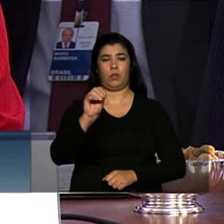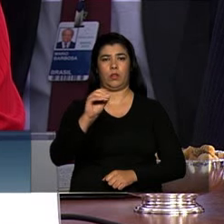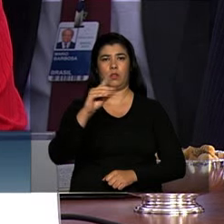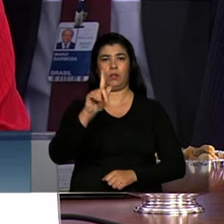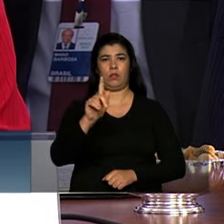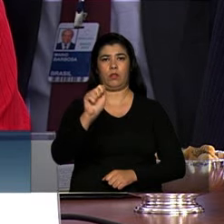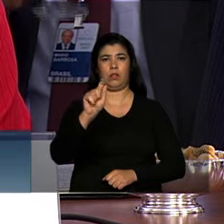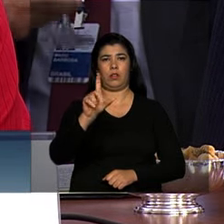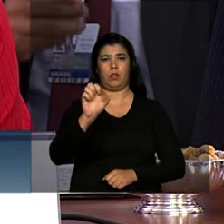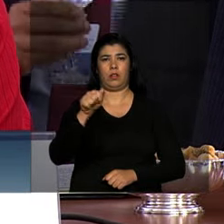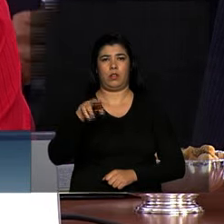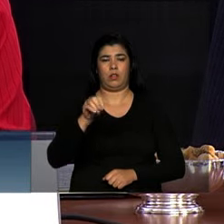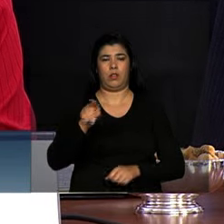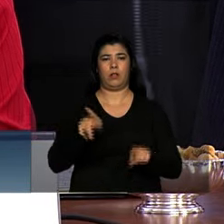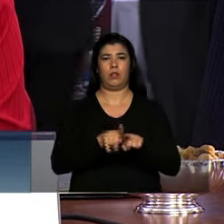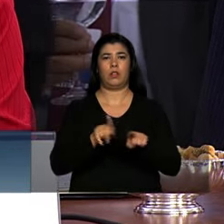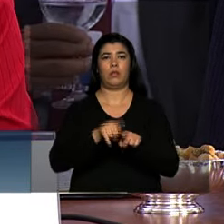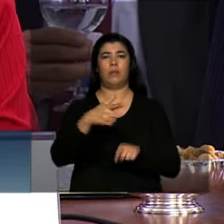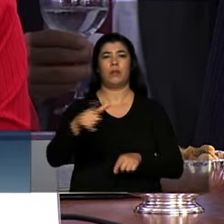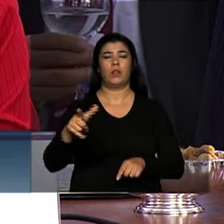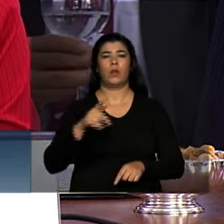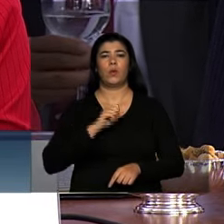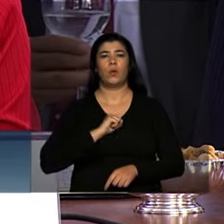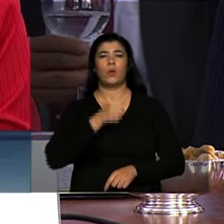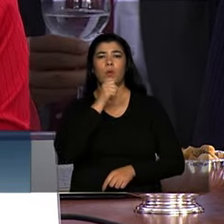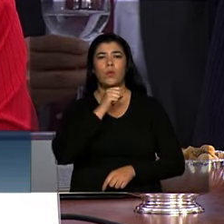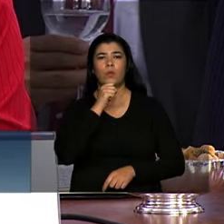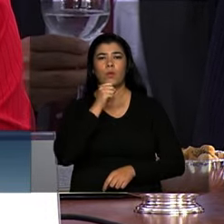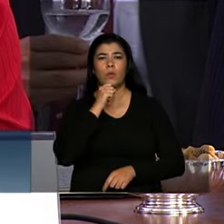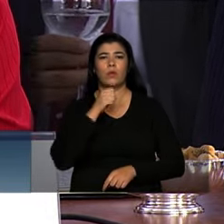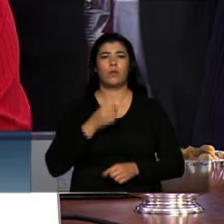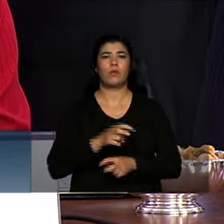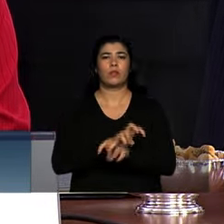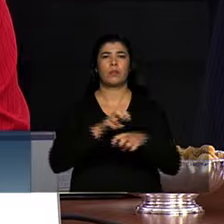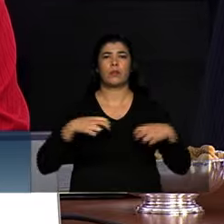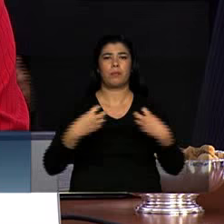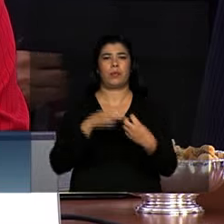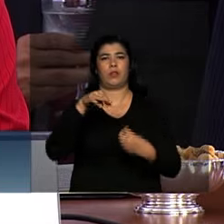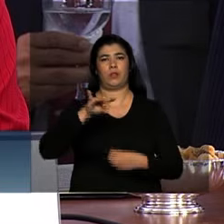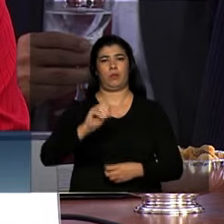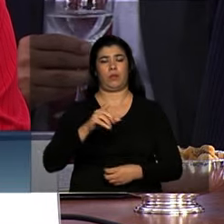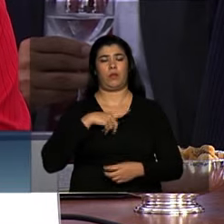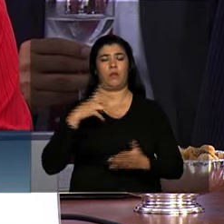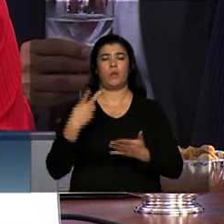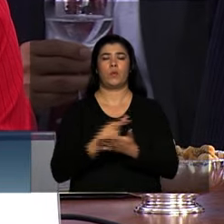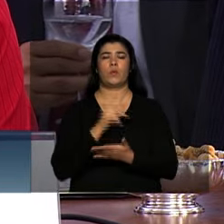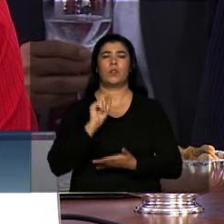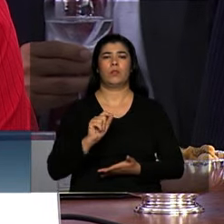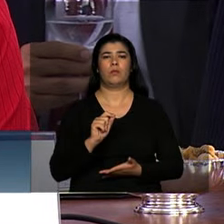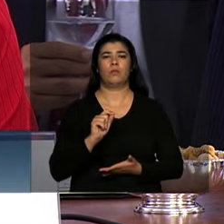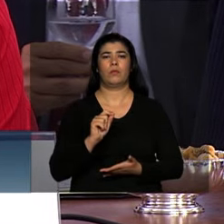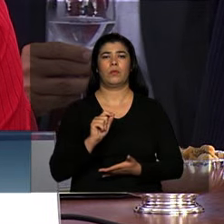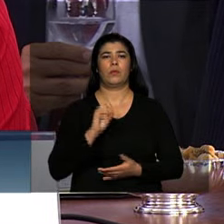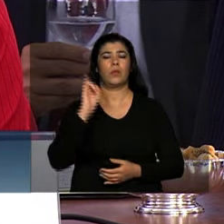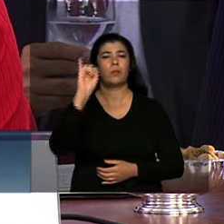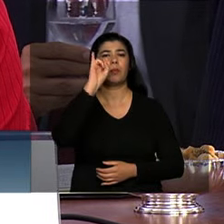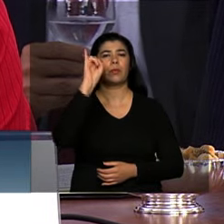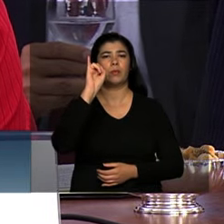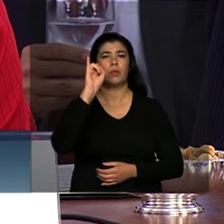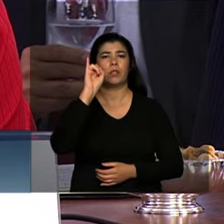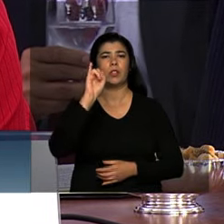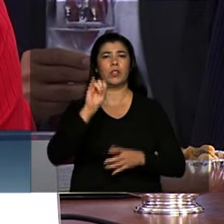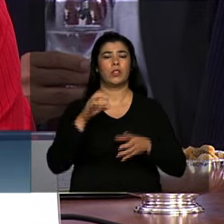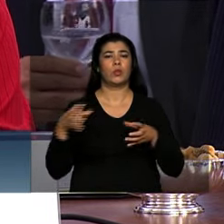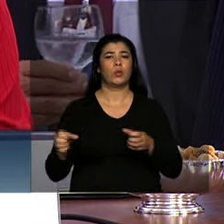da Praça de Maio. Esta homenagem, ela ocorre em um momento muito oportuno e se soma a outros